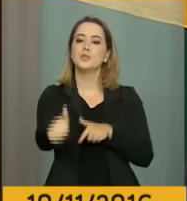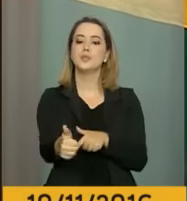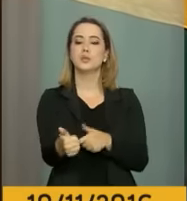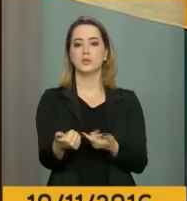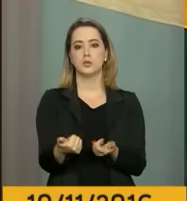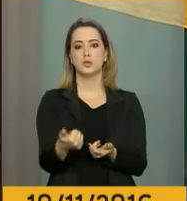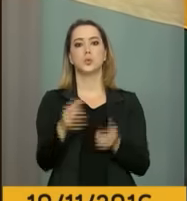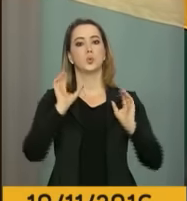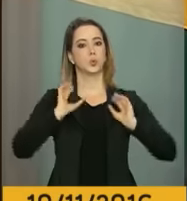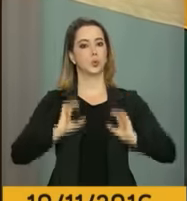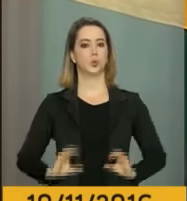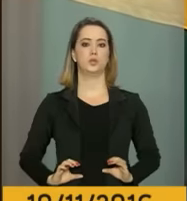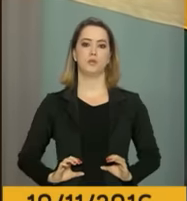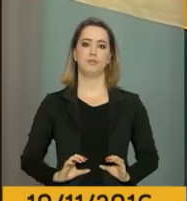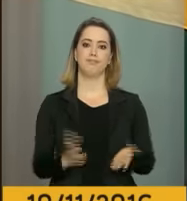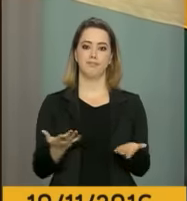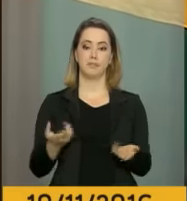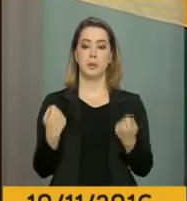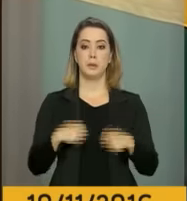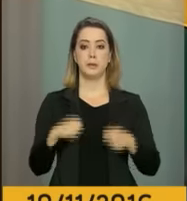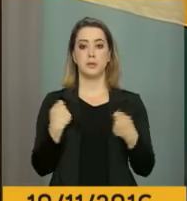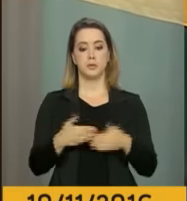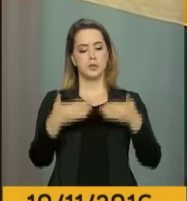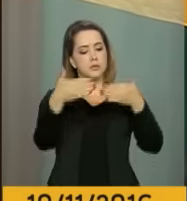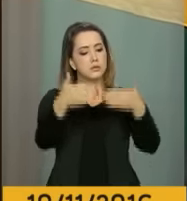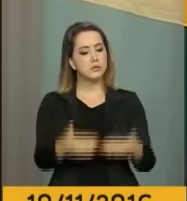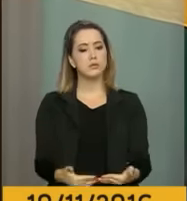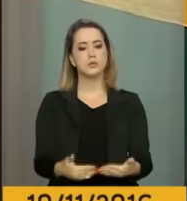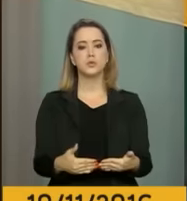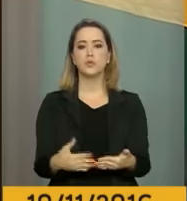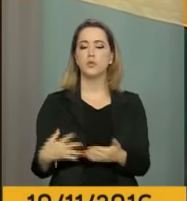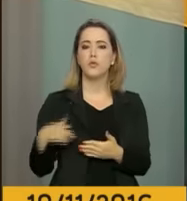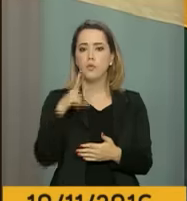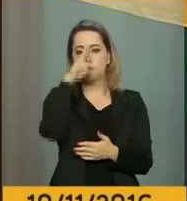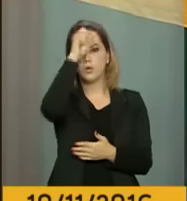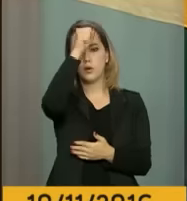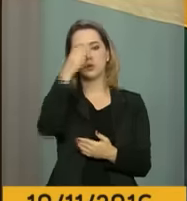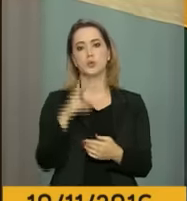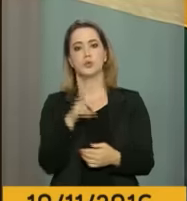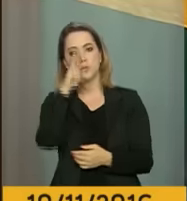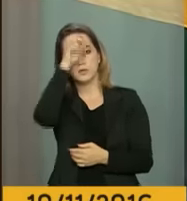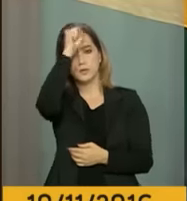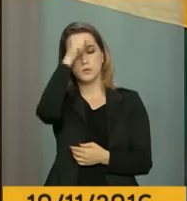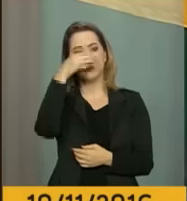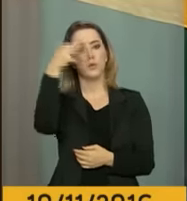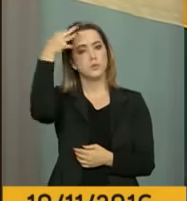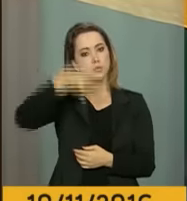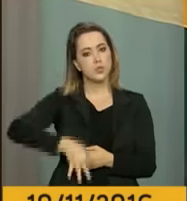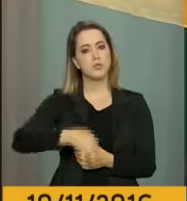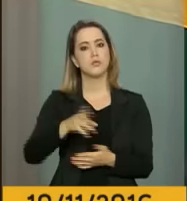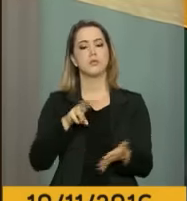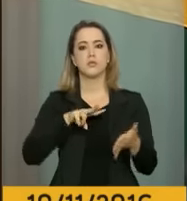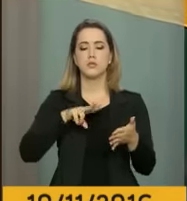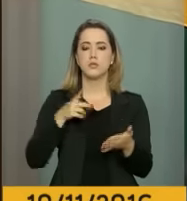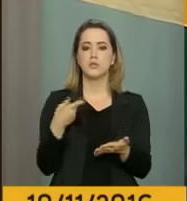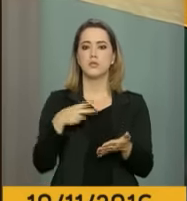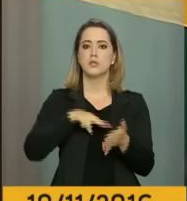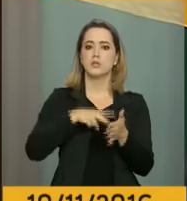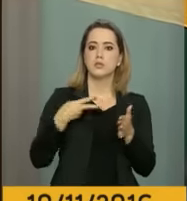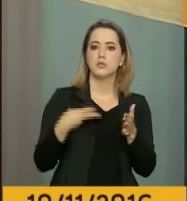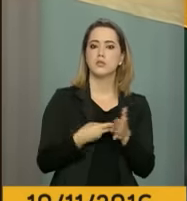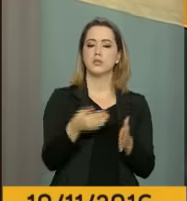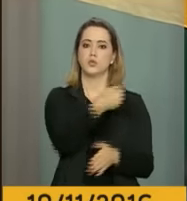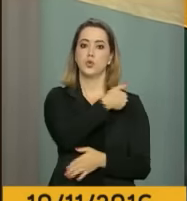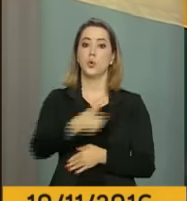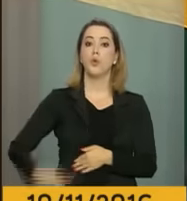a cidadania. E para isso é preciso ter uma presença muito forte, muito significativa do Estado brasileiro, do